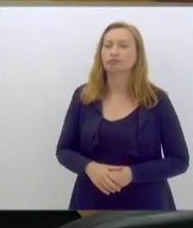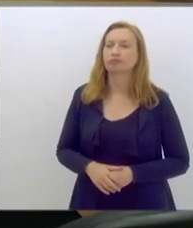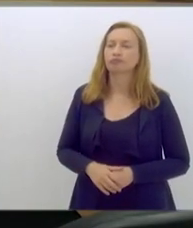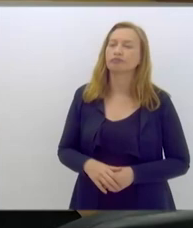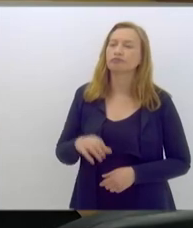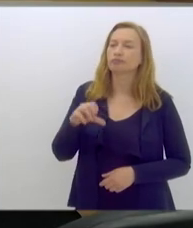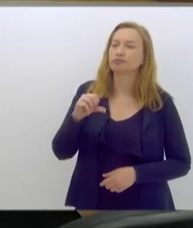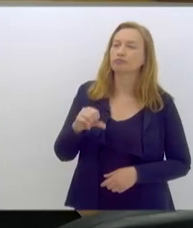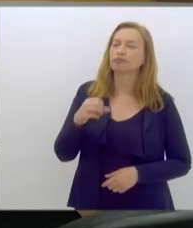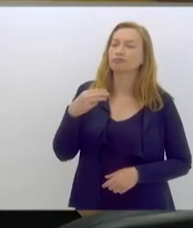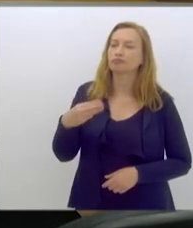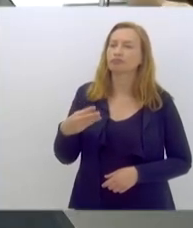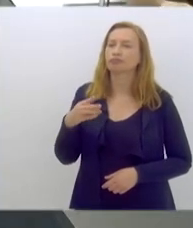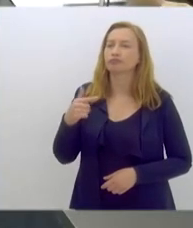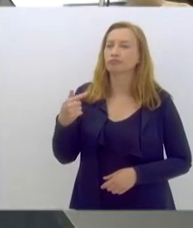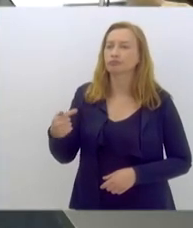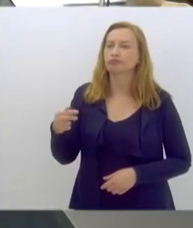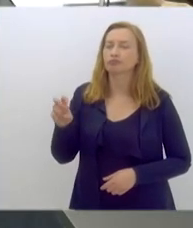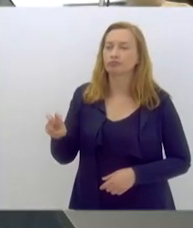93 75